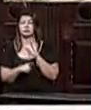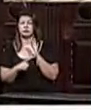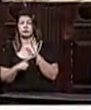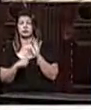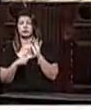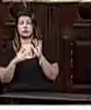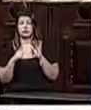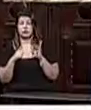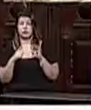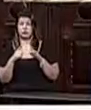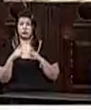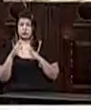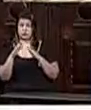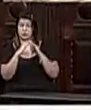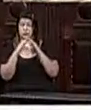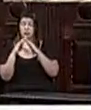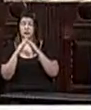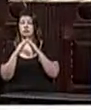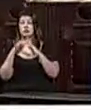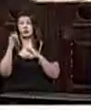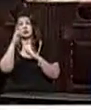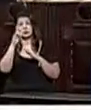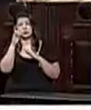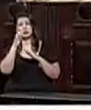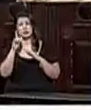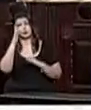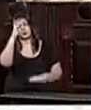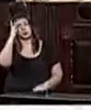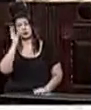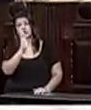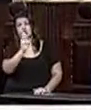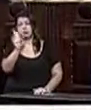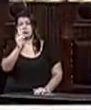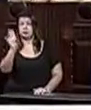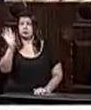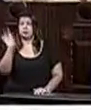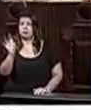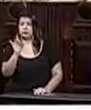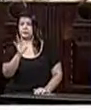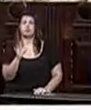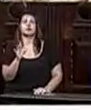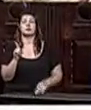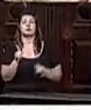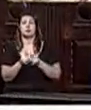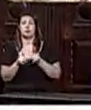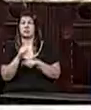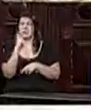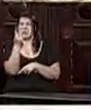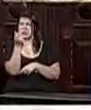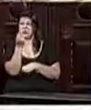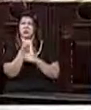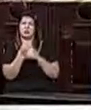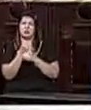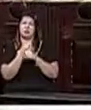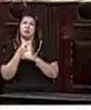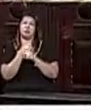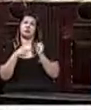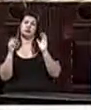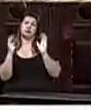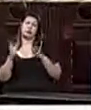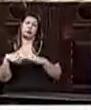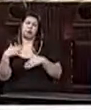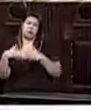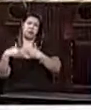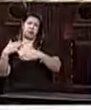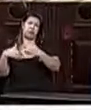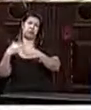uma checagem minuciosa dos contemplados e das contempladas, que só faltava essa agora, depois de 5, 6 anos, um processo tão atropelado,